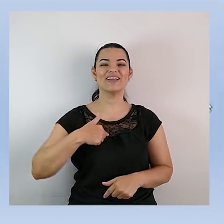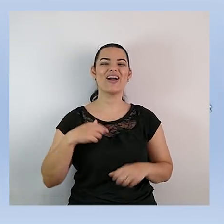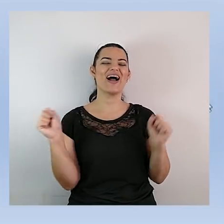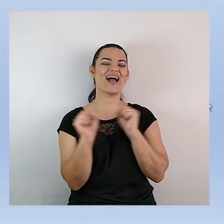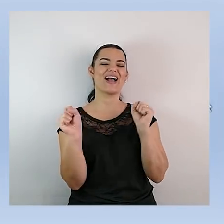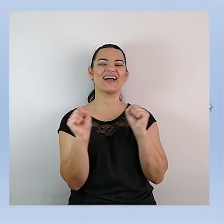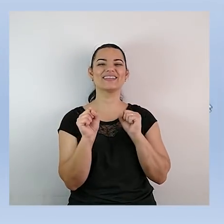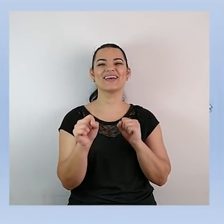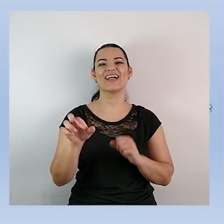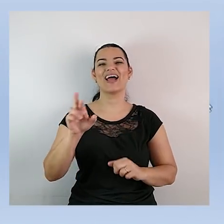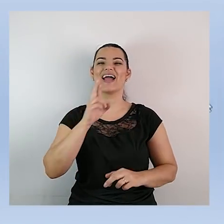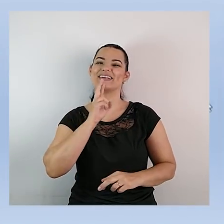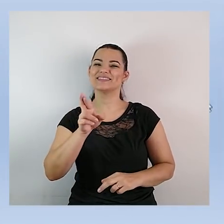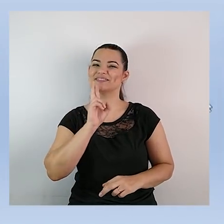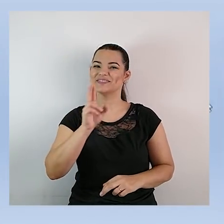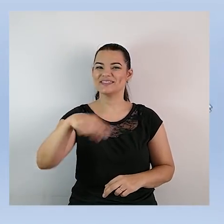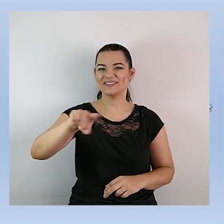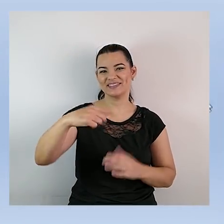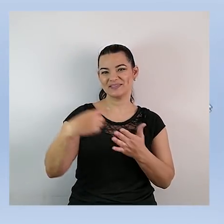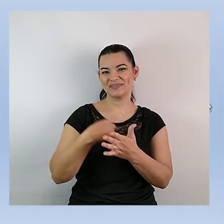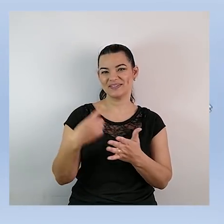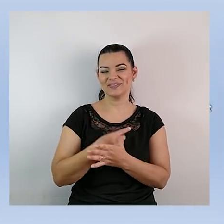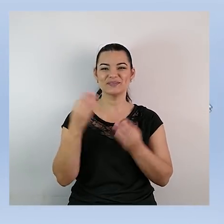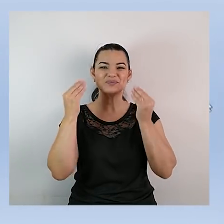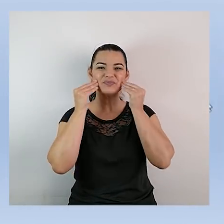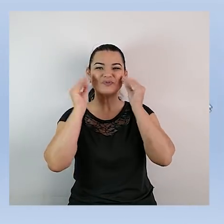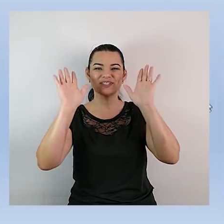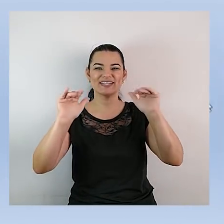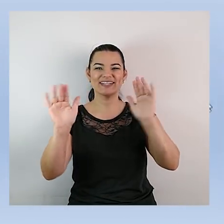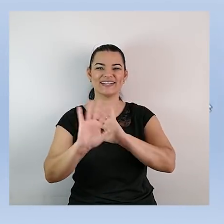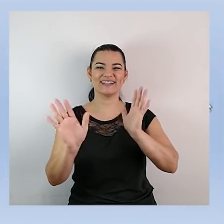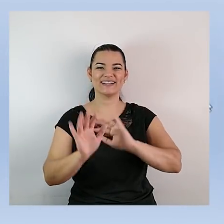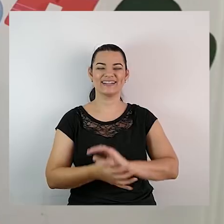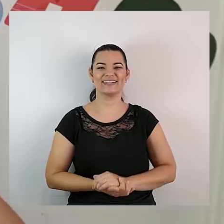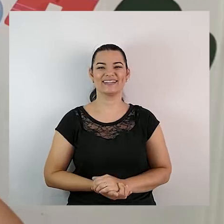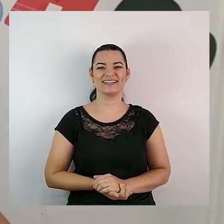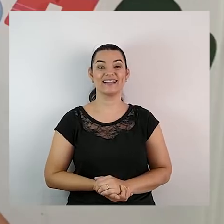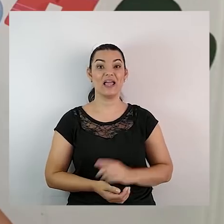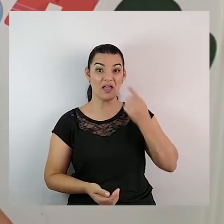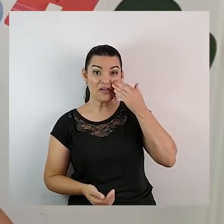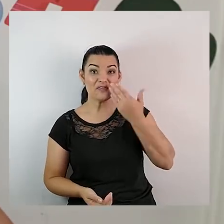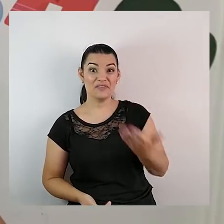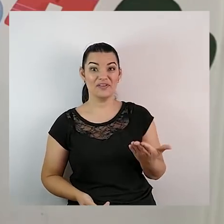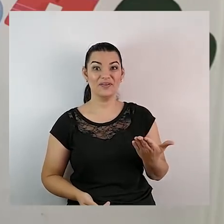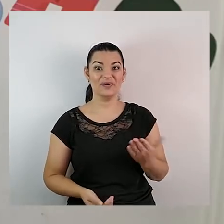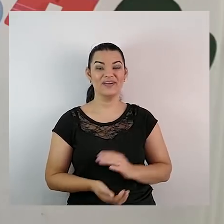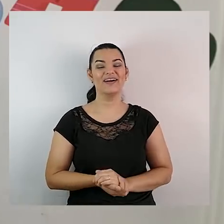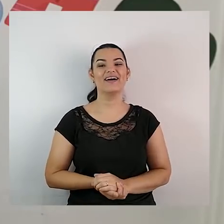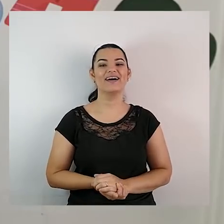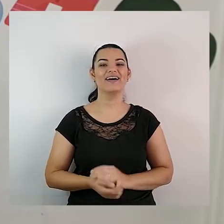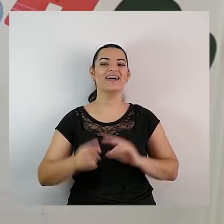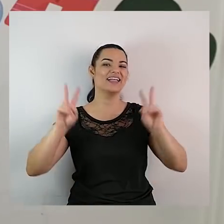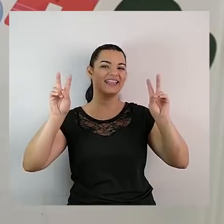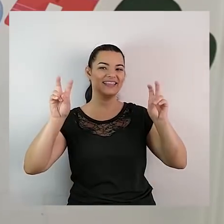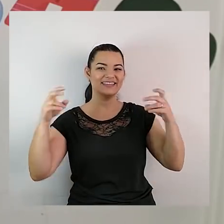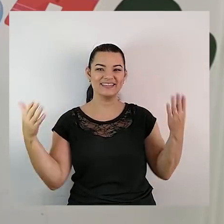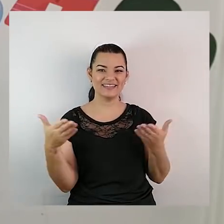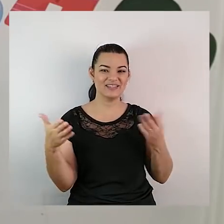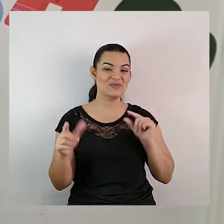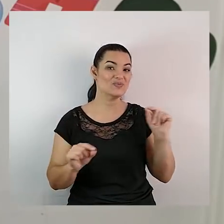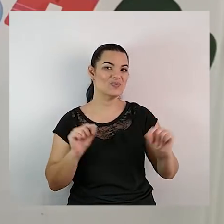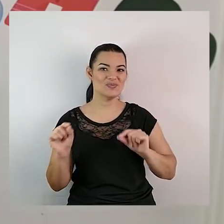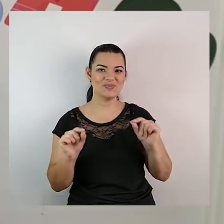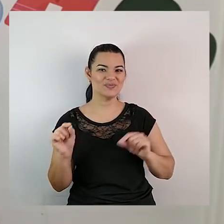adorando responder as perguntas de vocês. Beijo, turminha, até a próxima. Viu só? O tema de